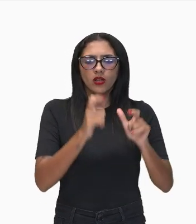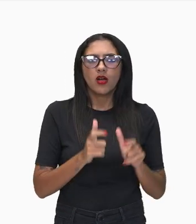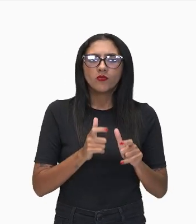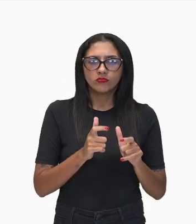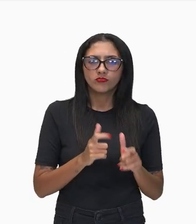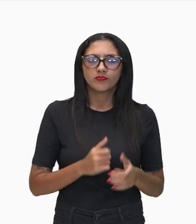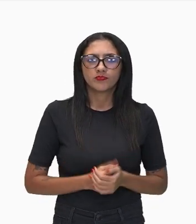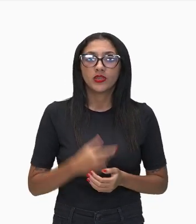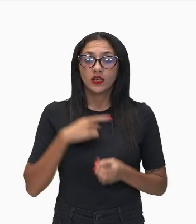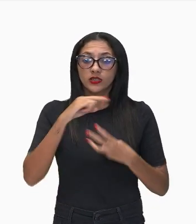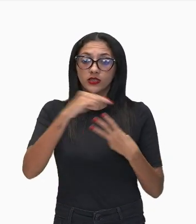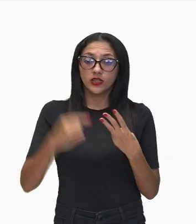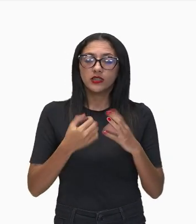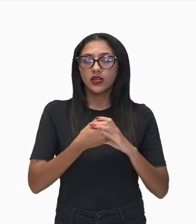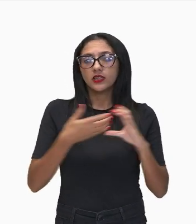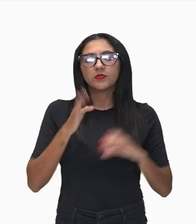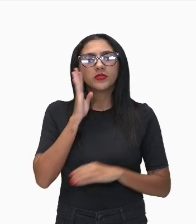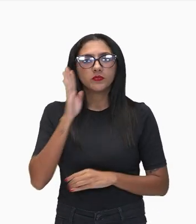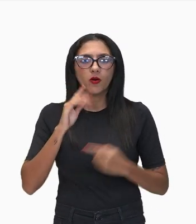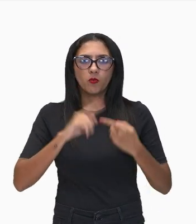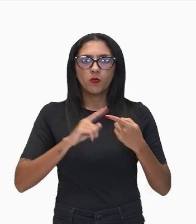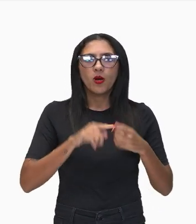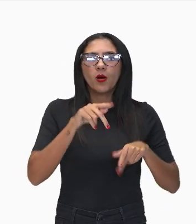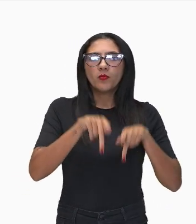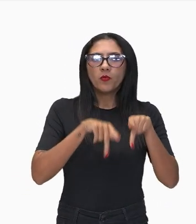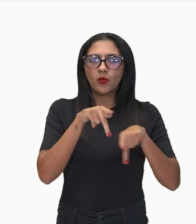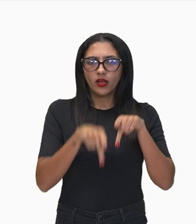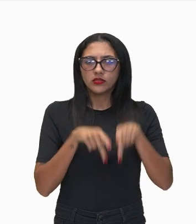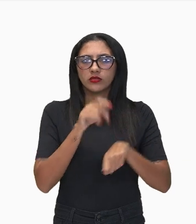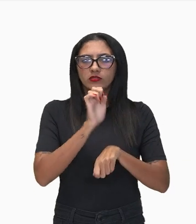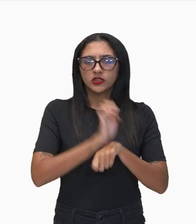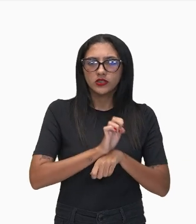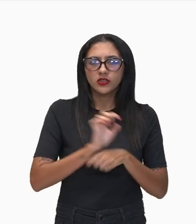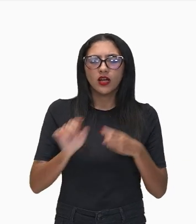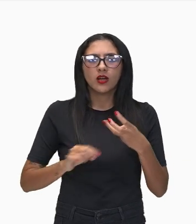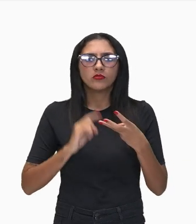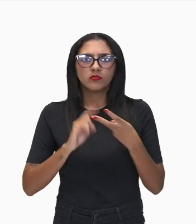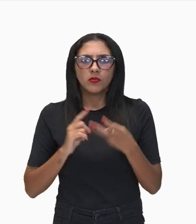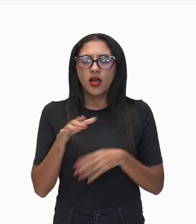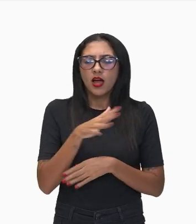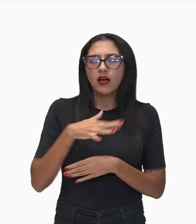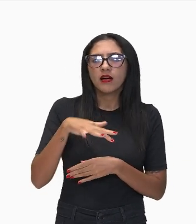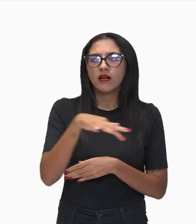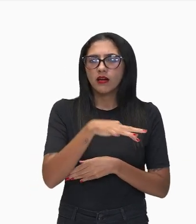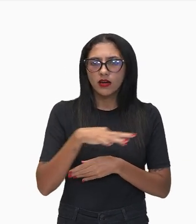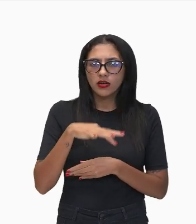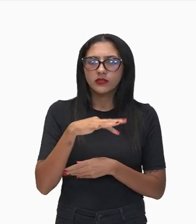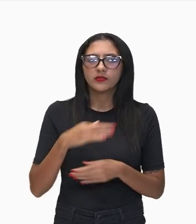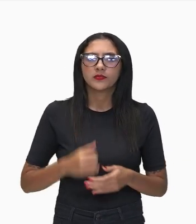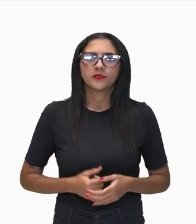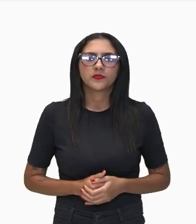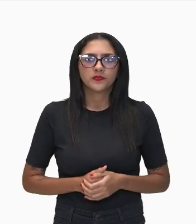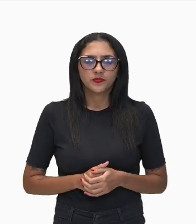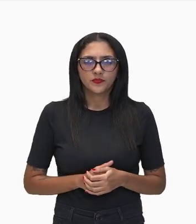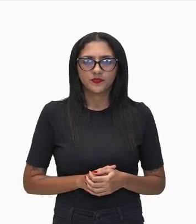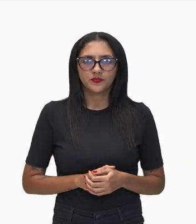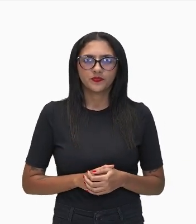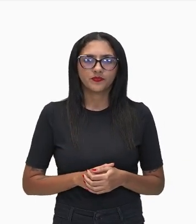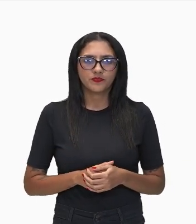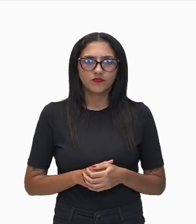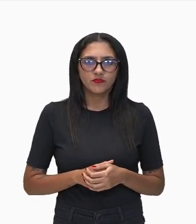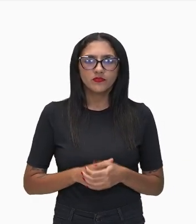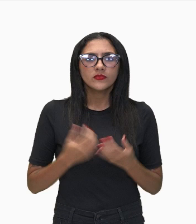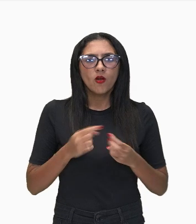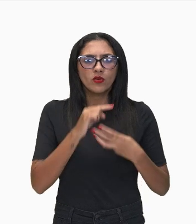3 elementos: por uma nação, um estado e um território. Então, a